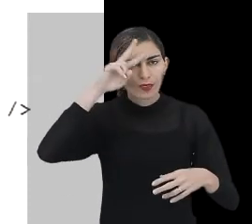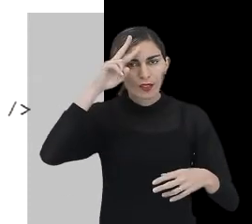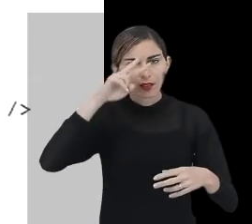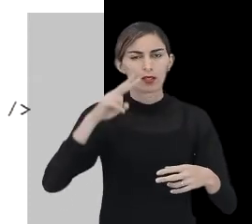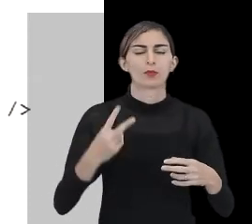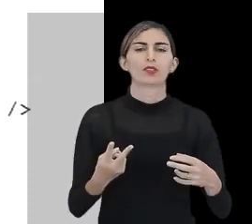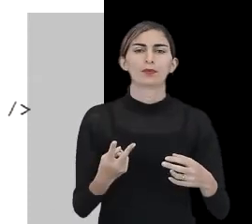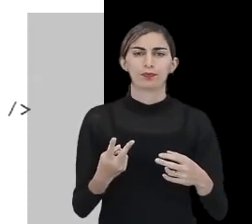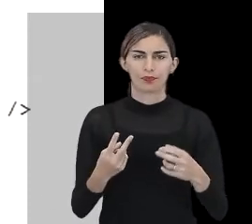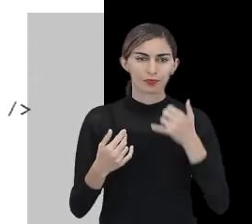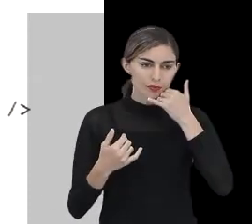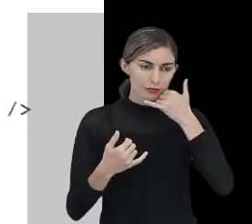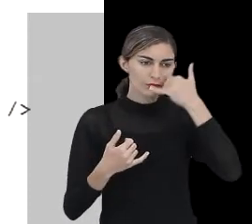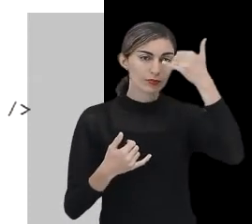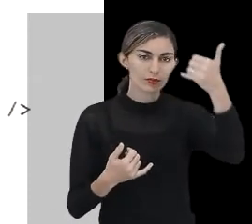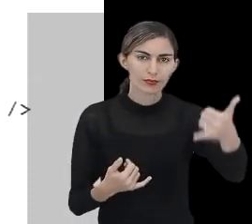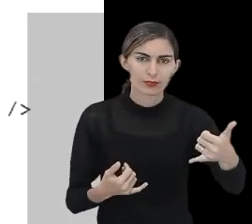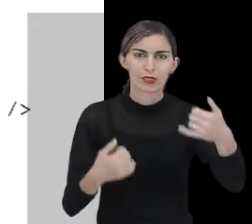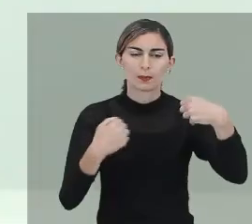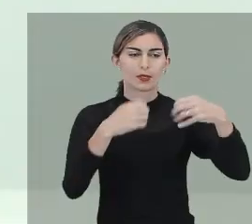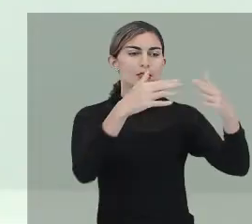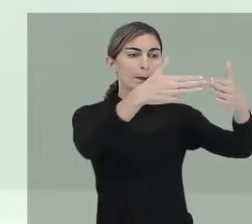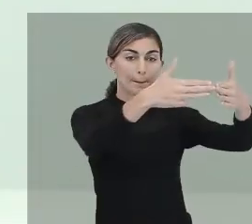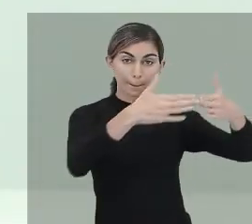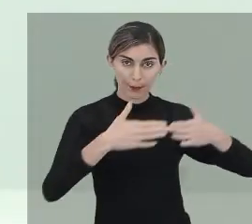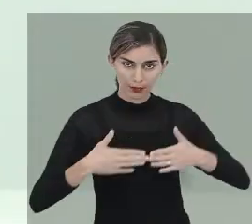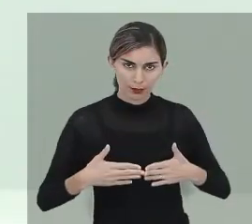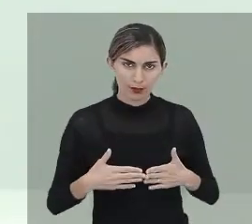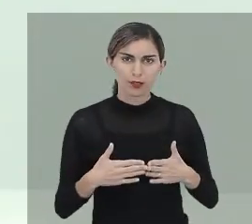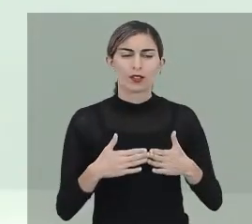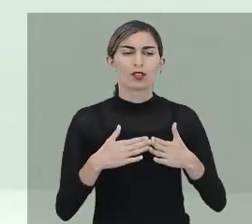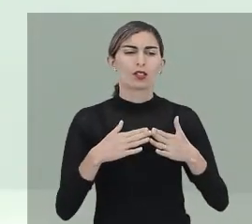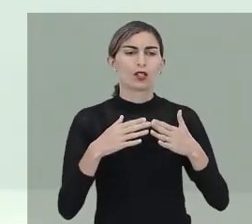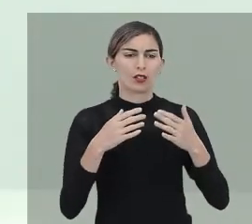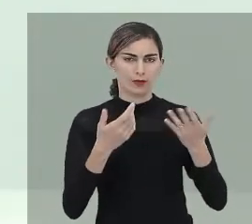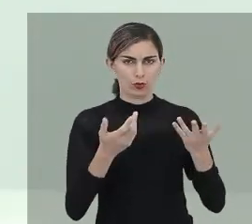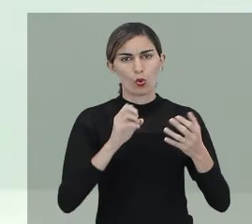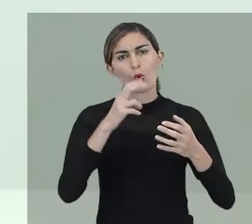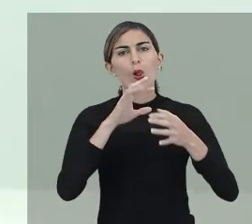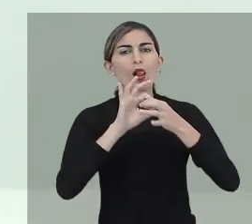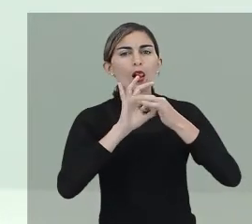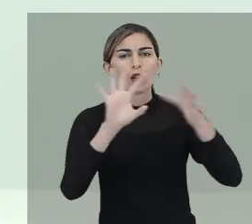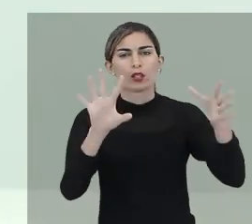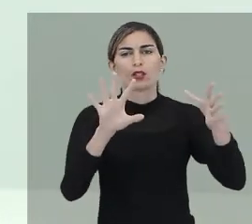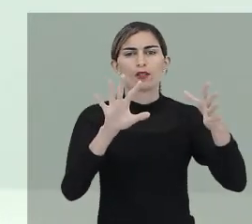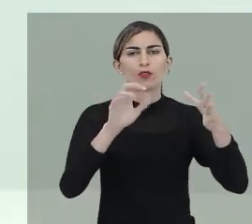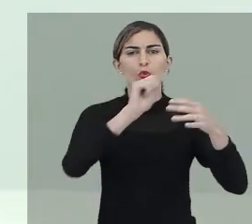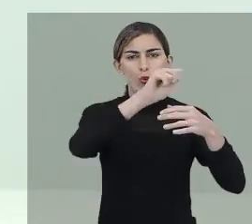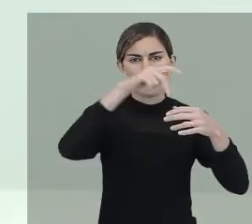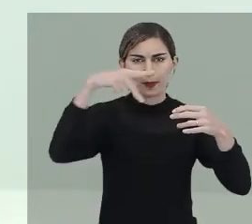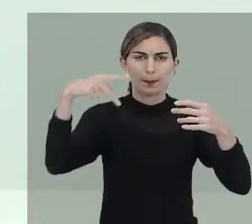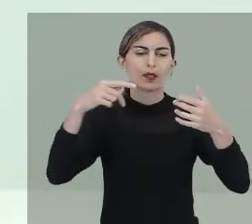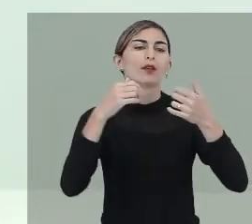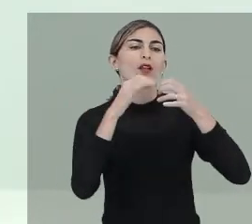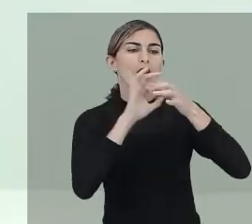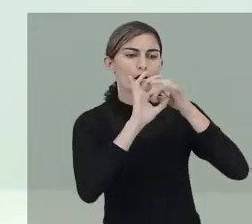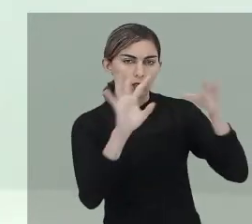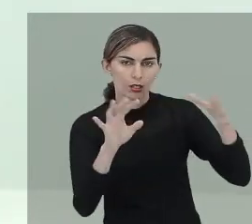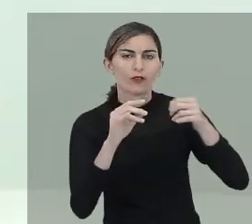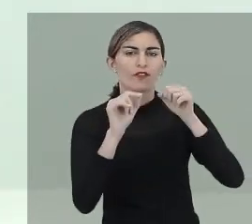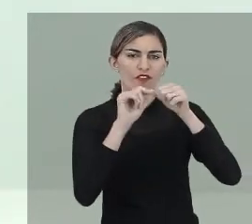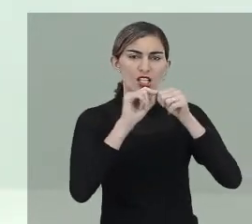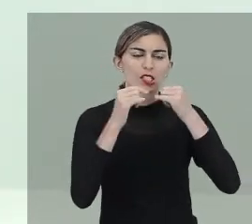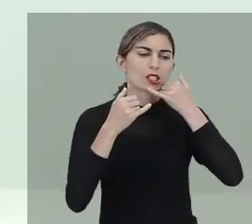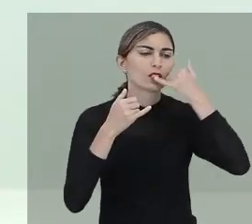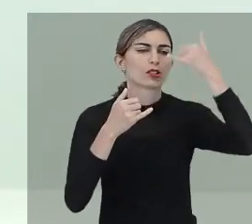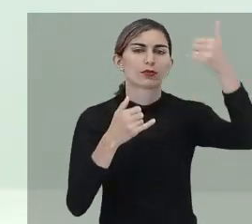você fazer uma ligação você tem que pedir permissão, você tem que dar permissão explicitamente na sua aplicação para fazer essa ligação. Então